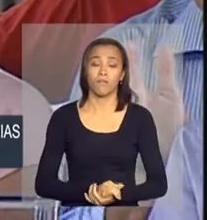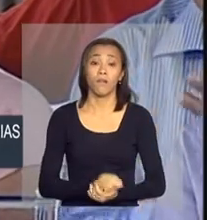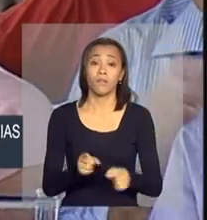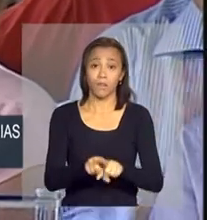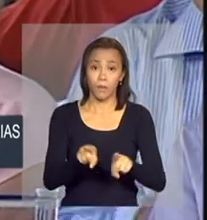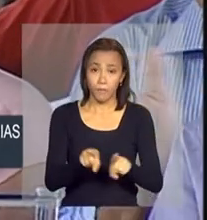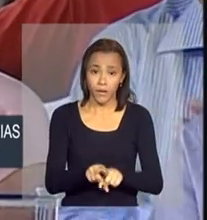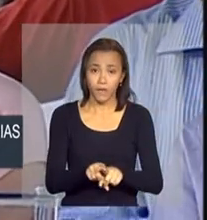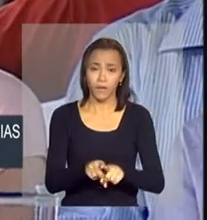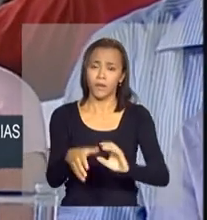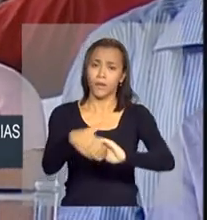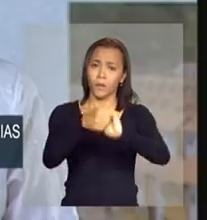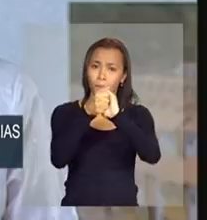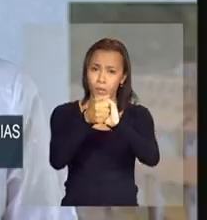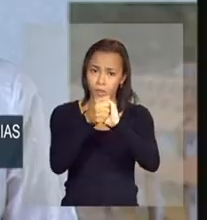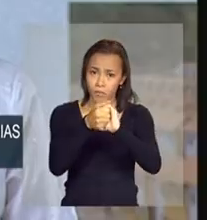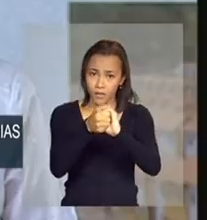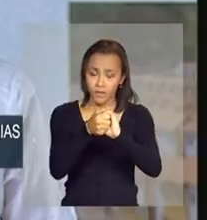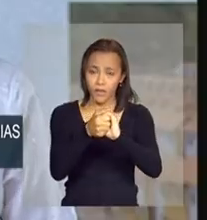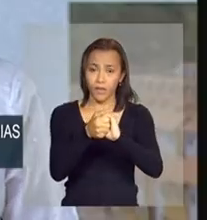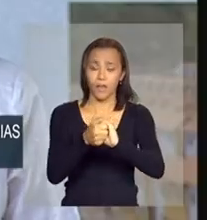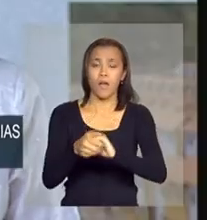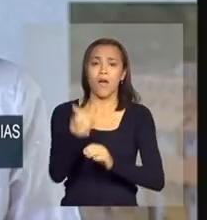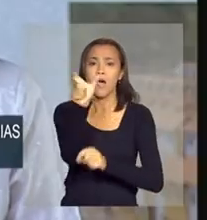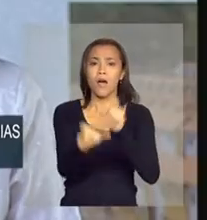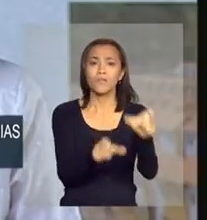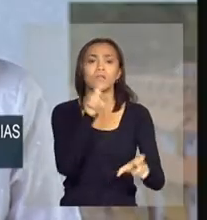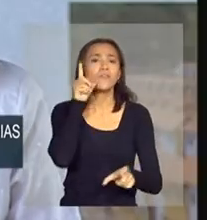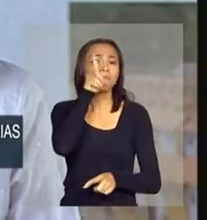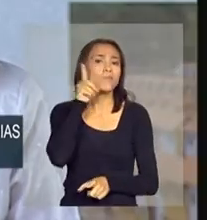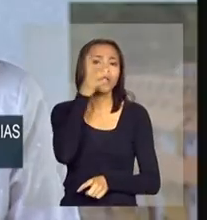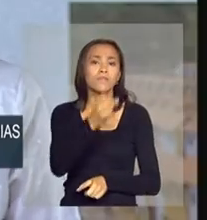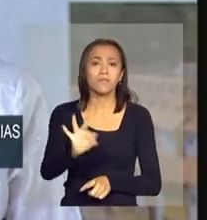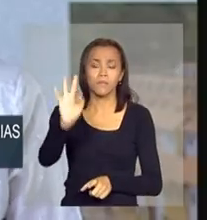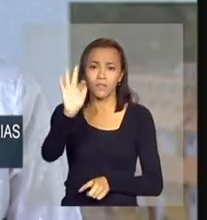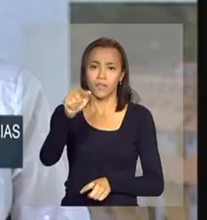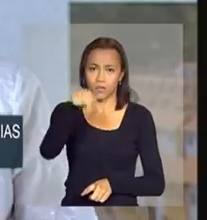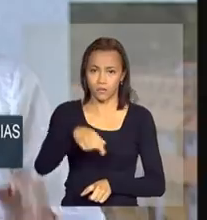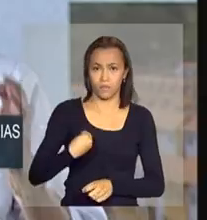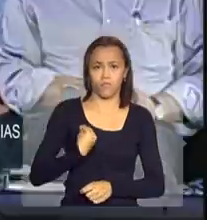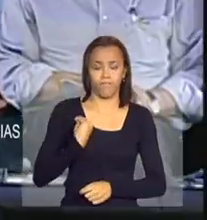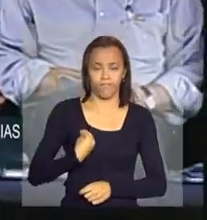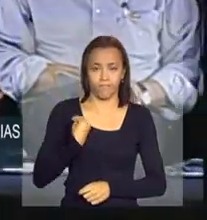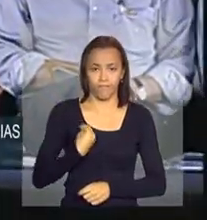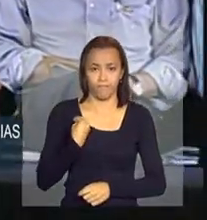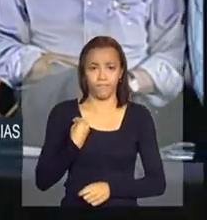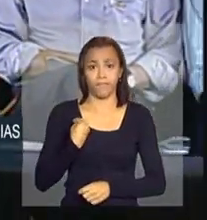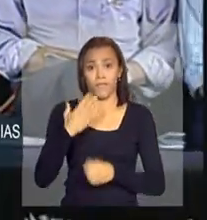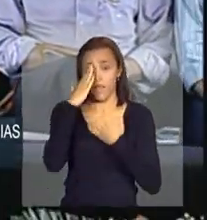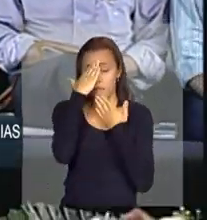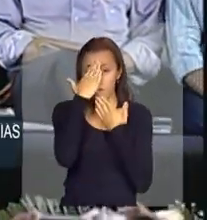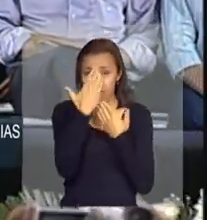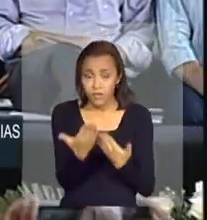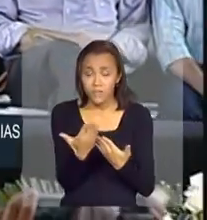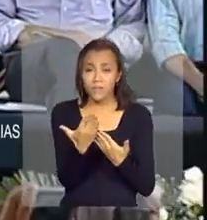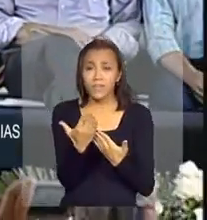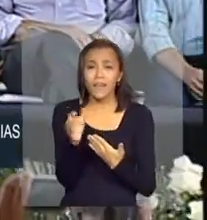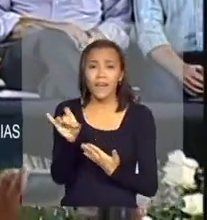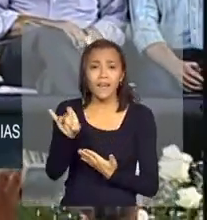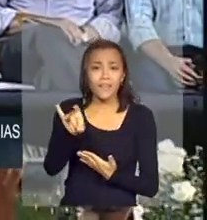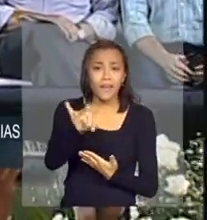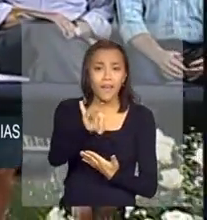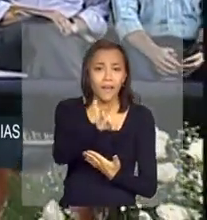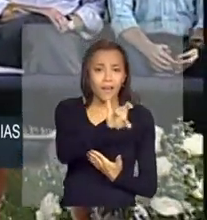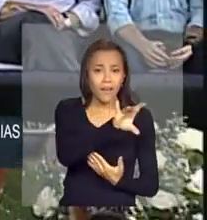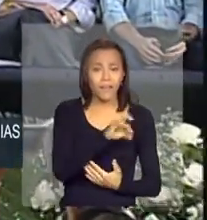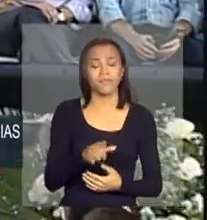a dirigir um comprimento aos senhores deputados federais aqui presentes agradecer a cada